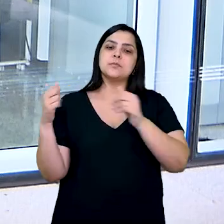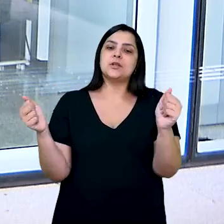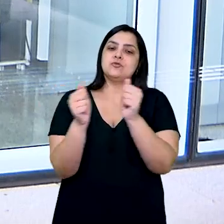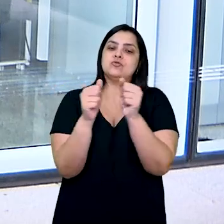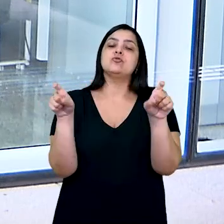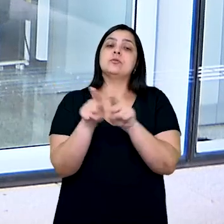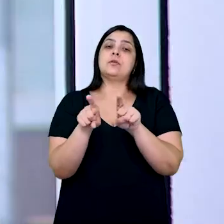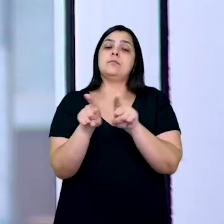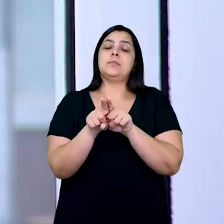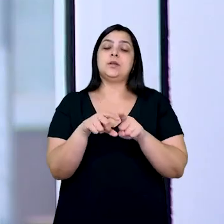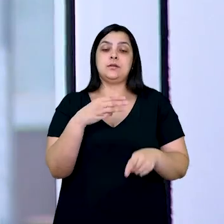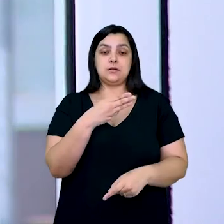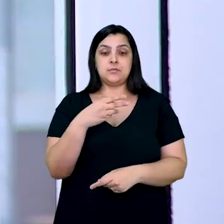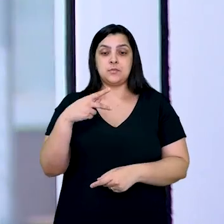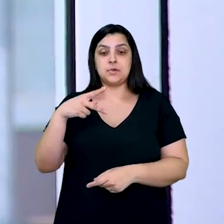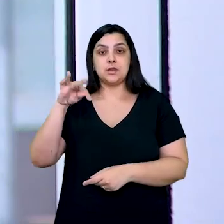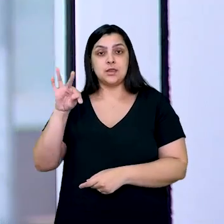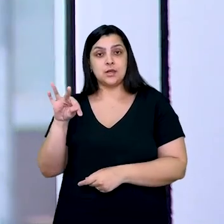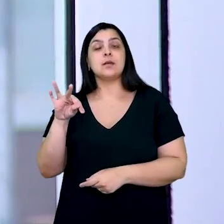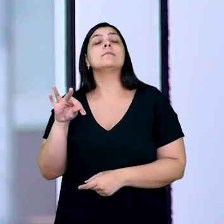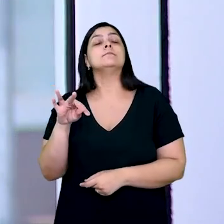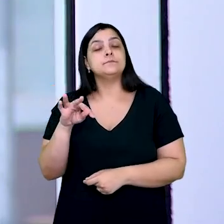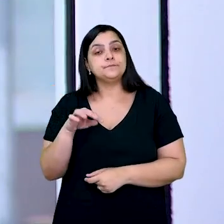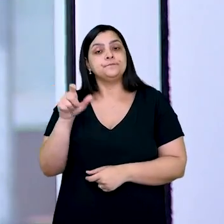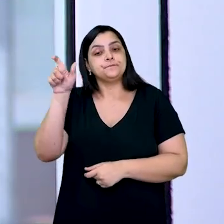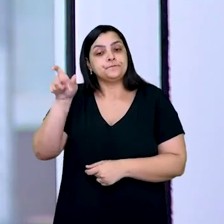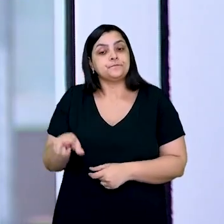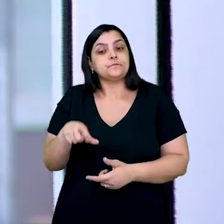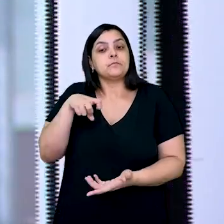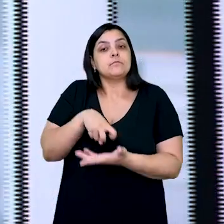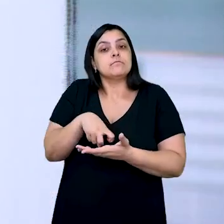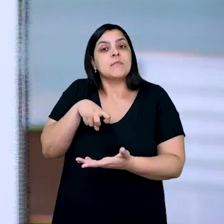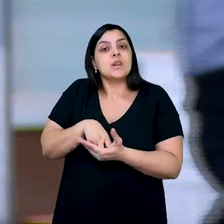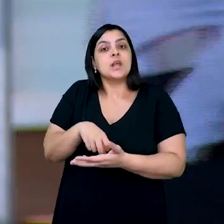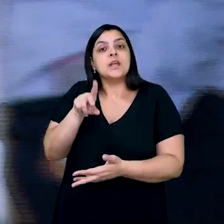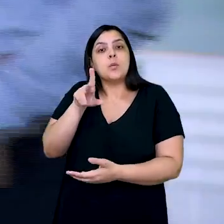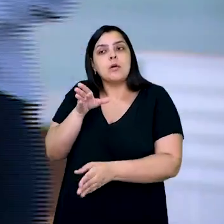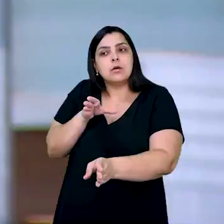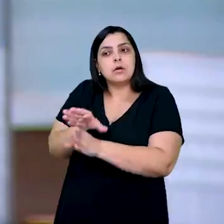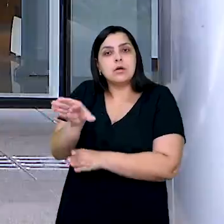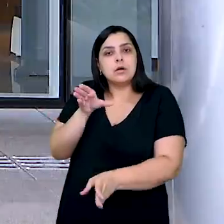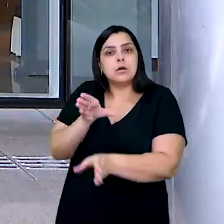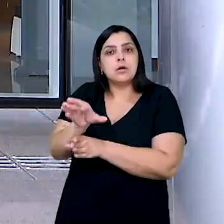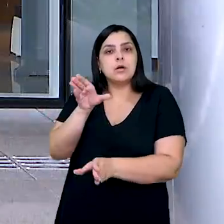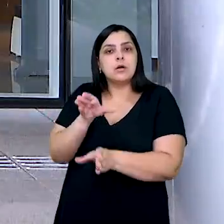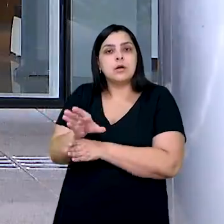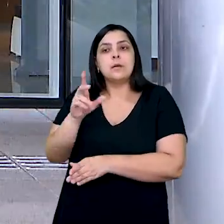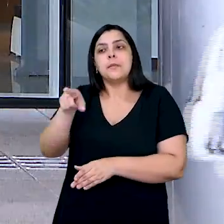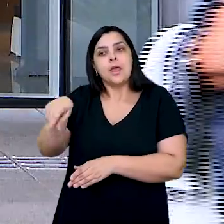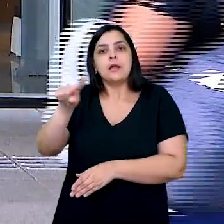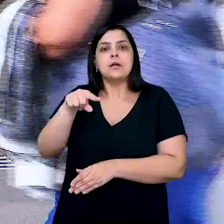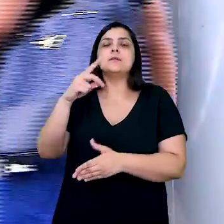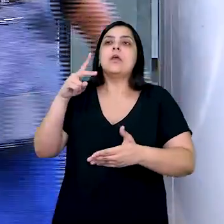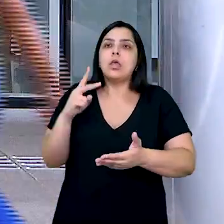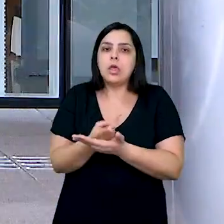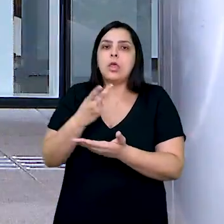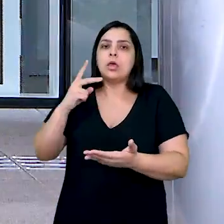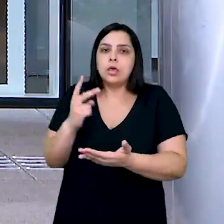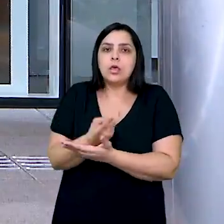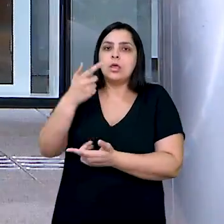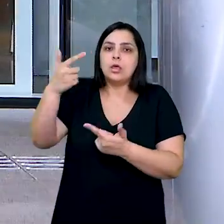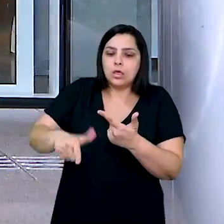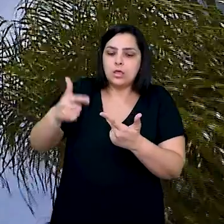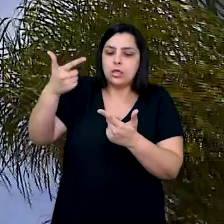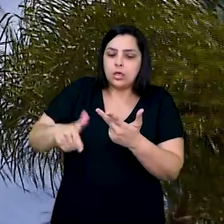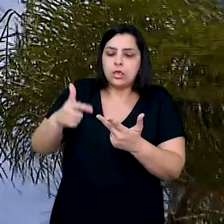responsabilizados. Para o MPT, a condenação do agente político tem caráter pedagógico, jurídico e visa impedir que o município